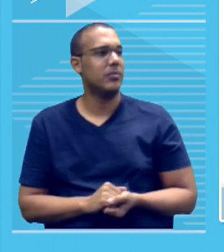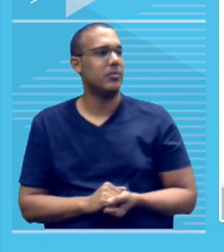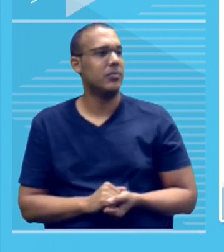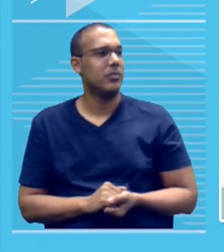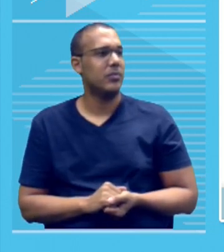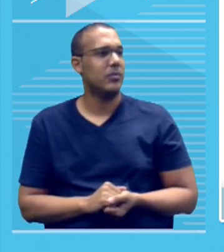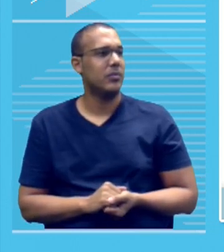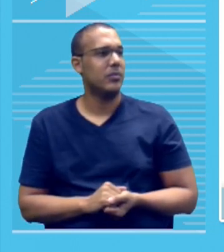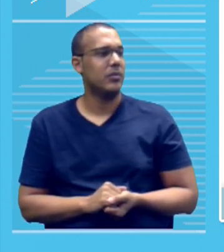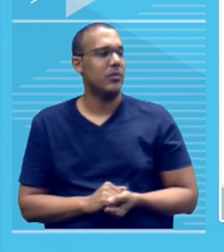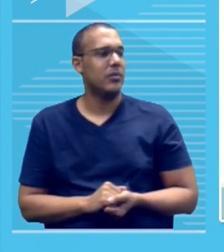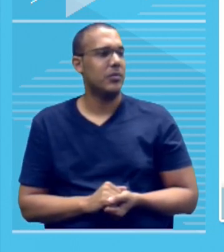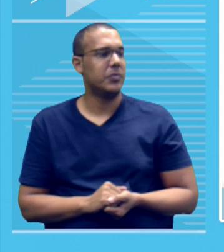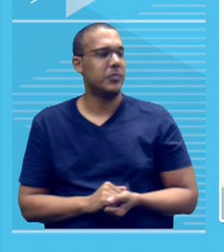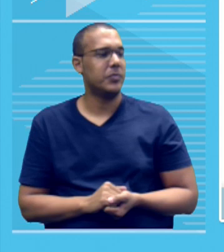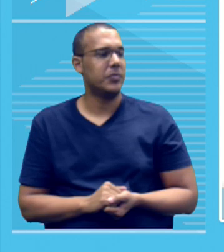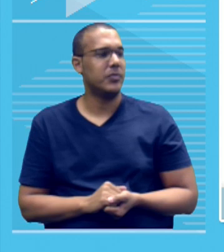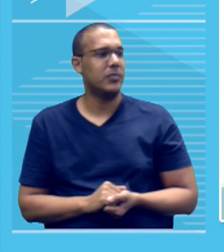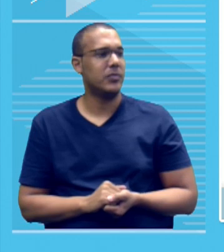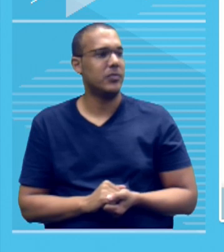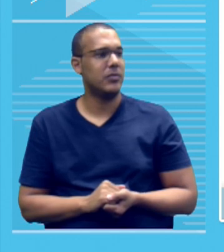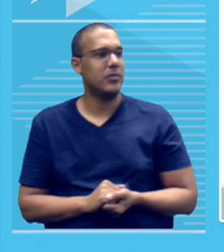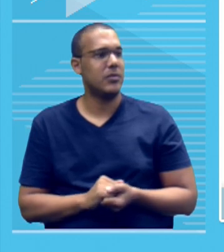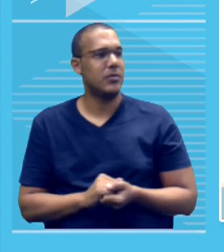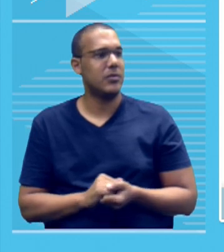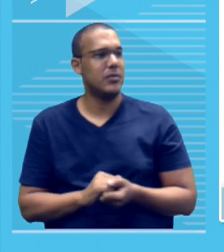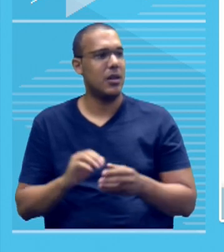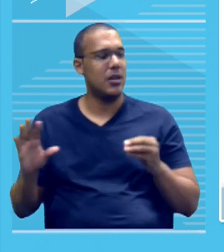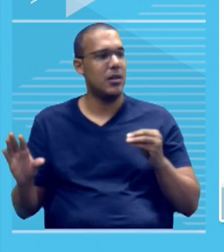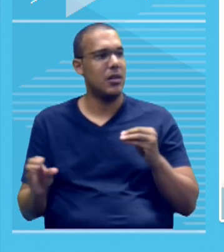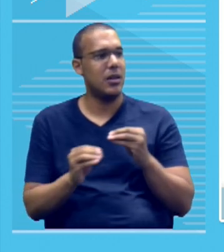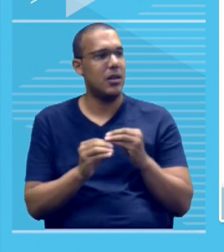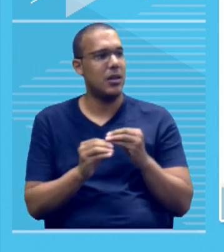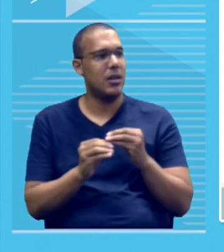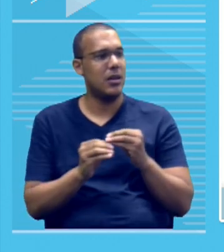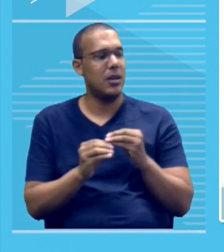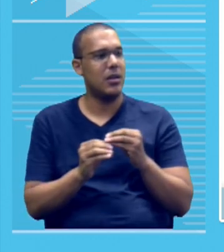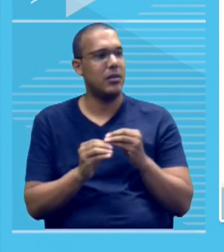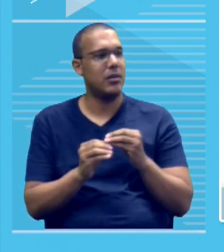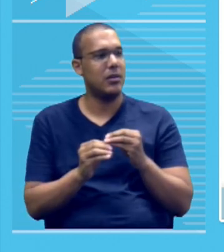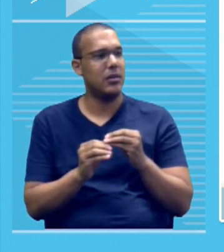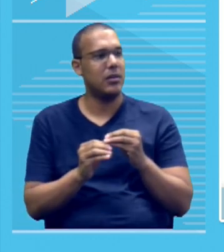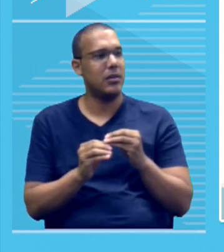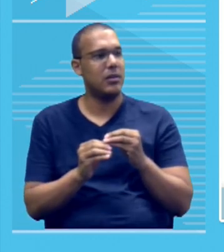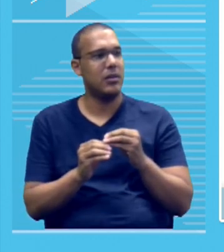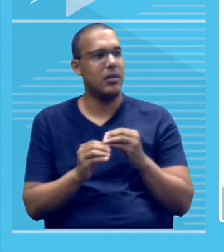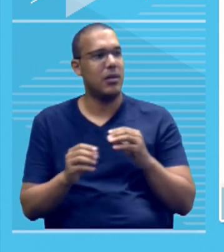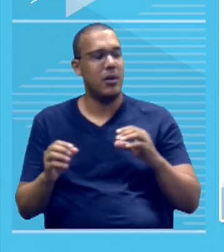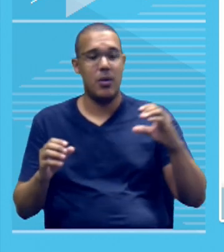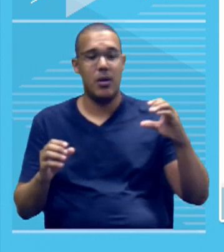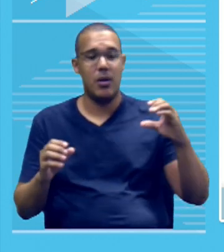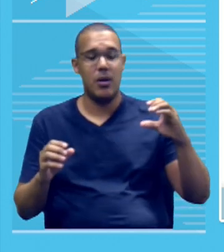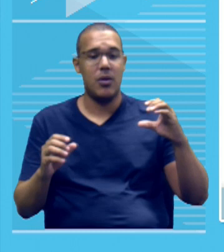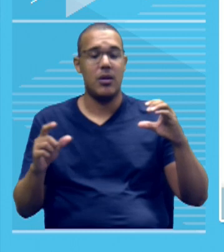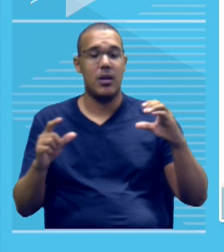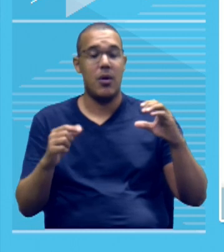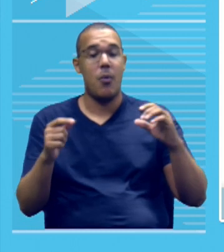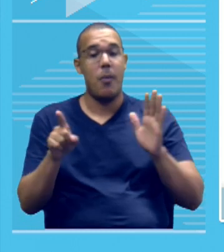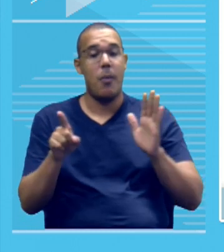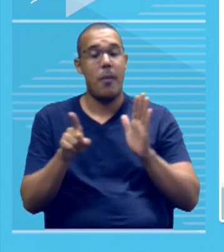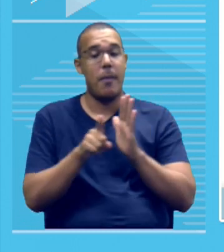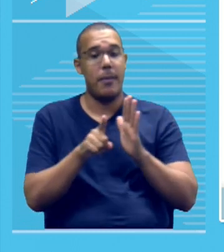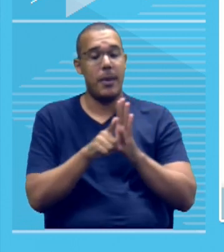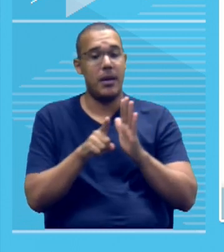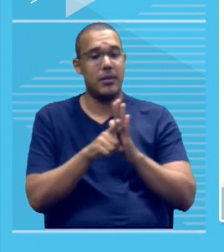adicionado, pessoal, o HBr. Ó. Mas foi adicionado o hidrogênio, ao invés de ir para o mais hidrogenado, ele foi para o menos hidrogenado